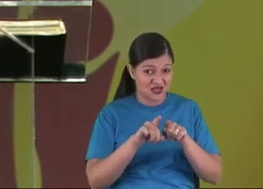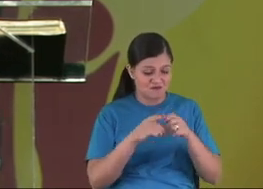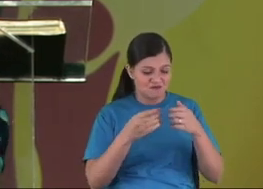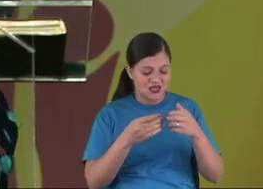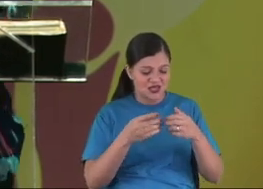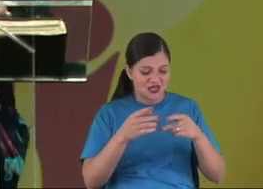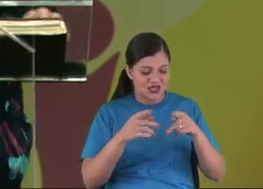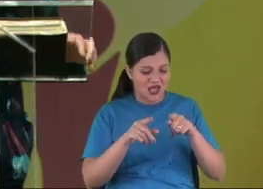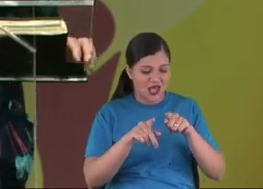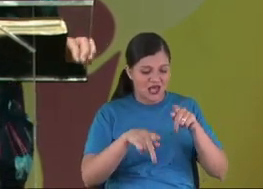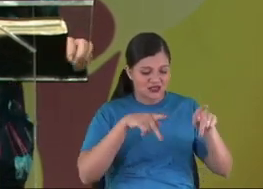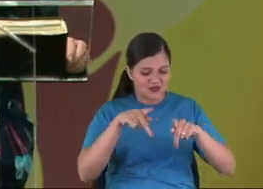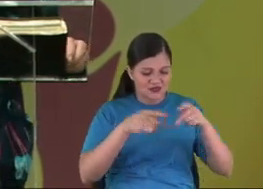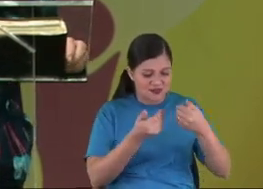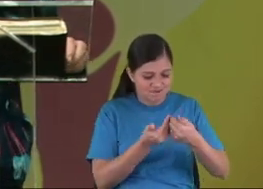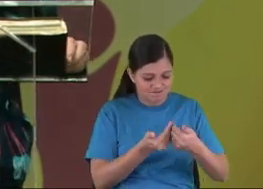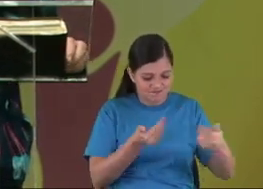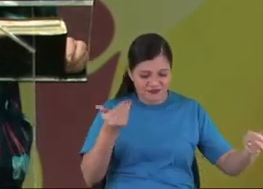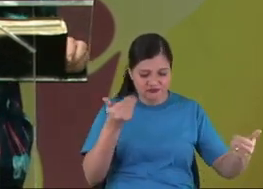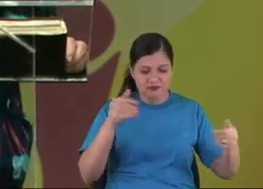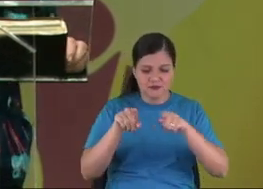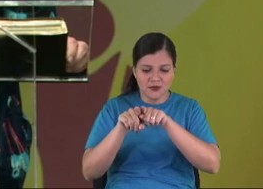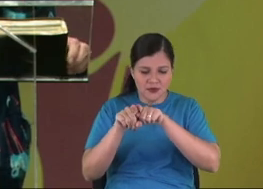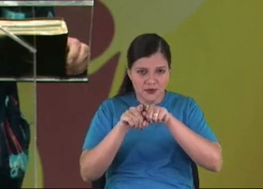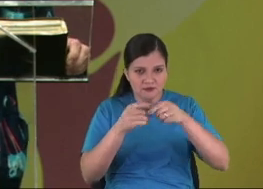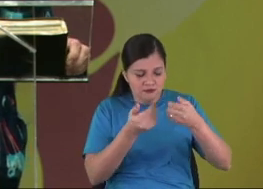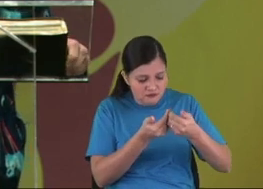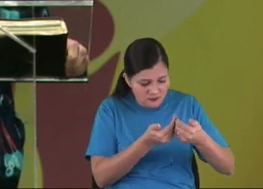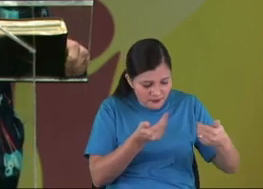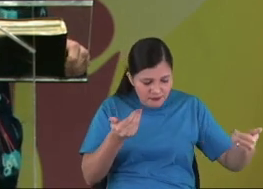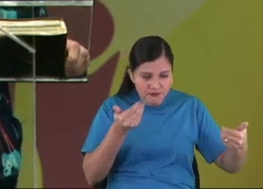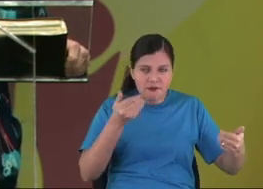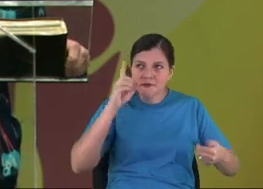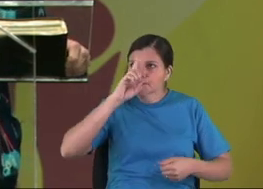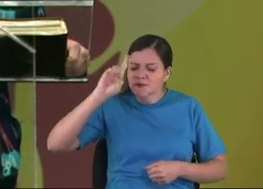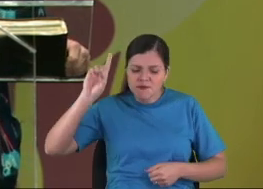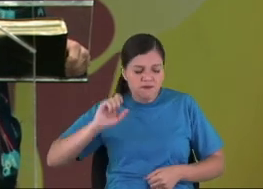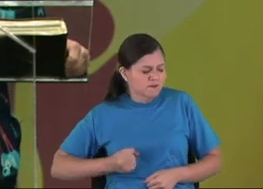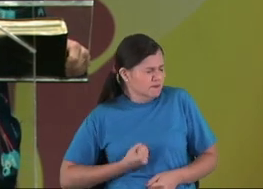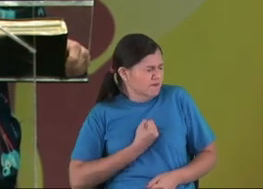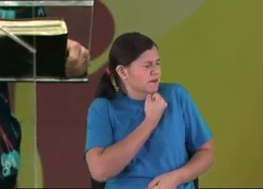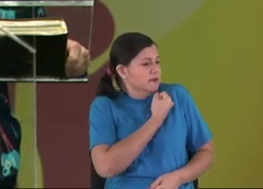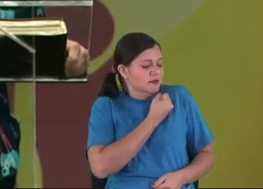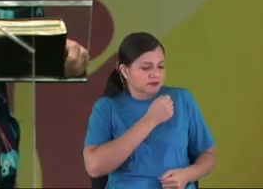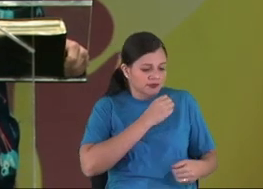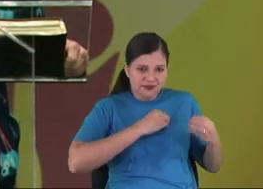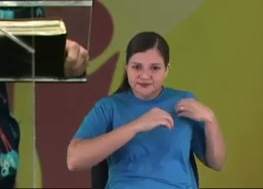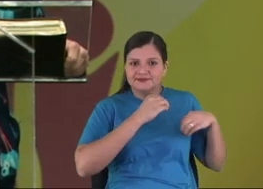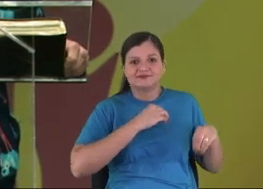Deus odeia esses pecados. O seu filho precisa saber disso.